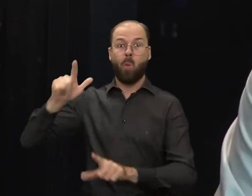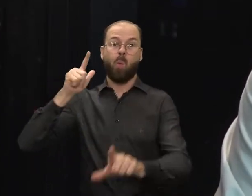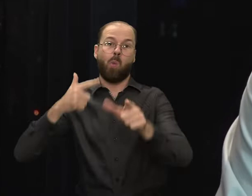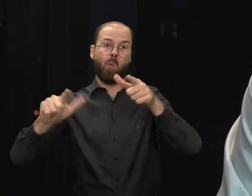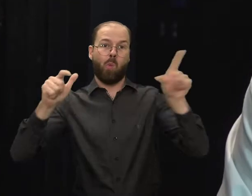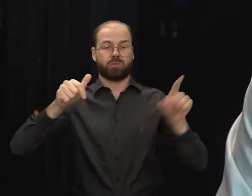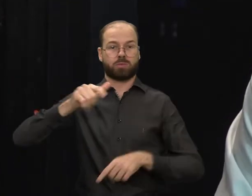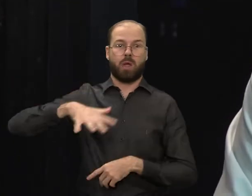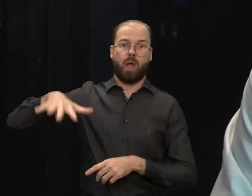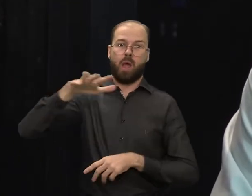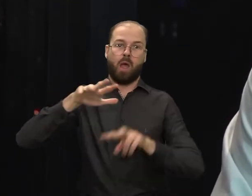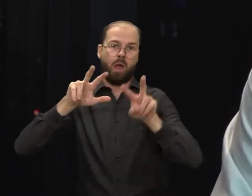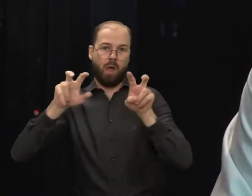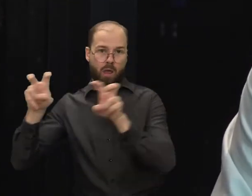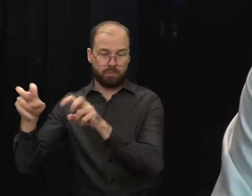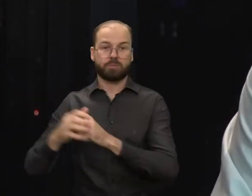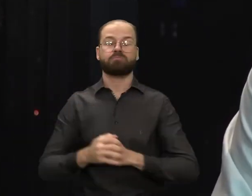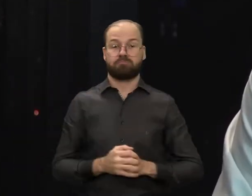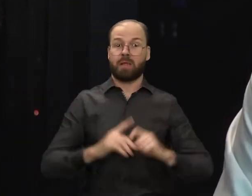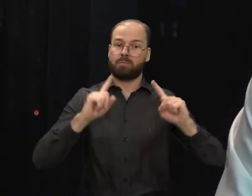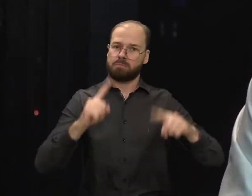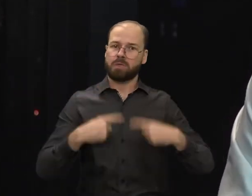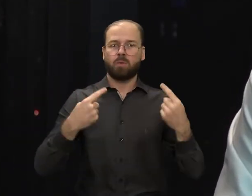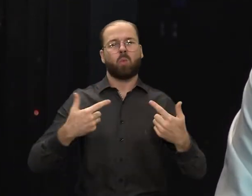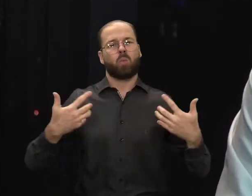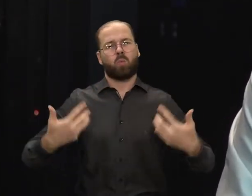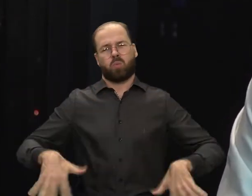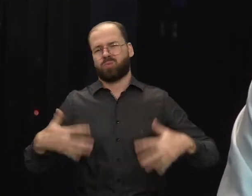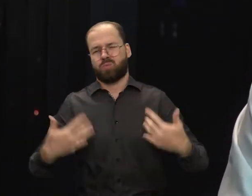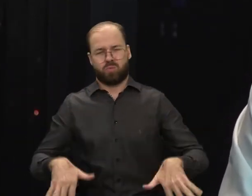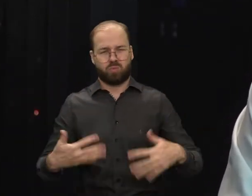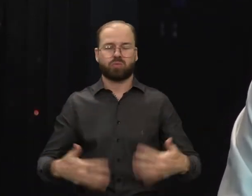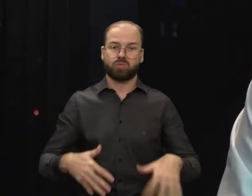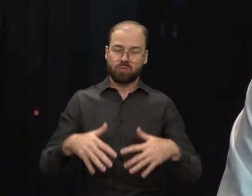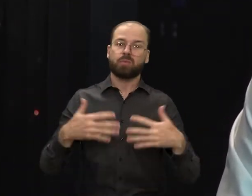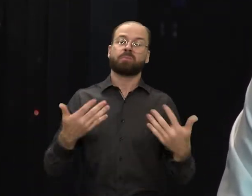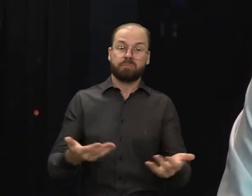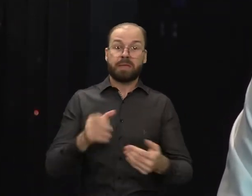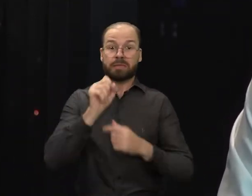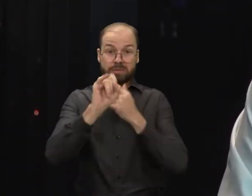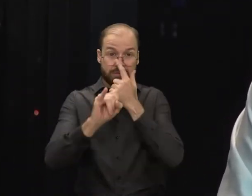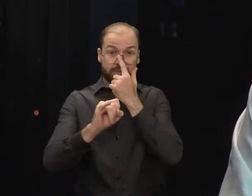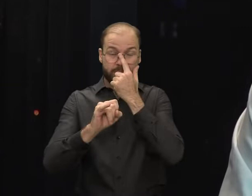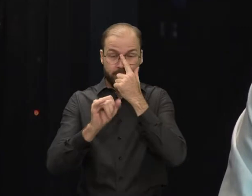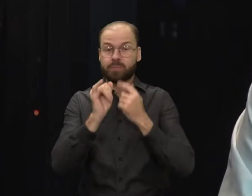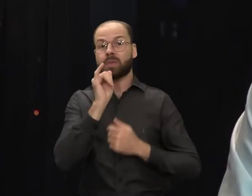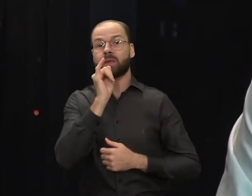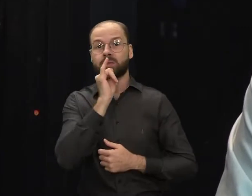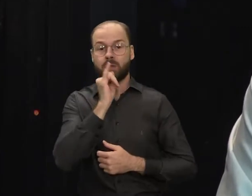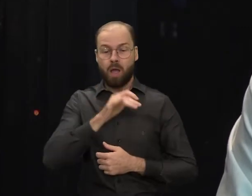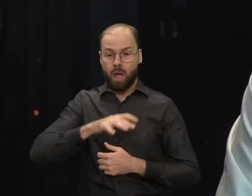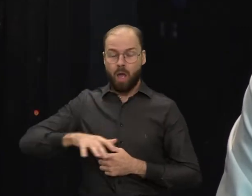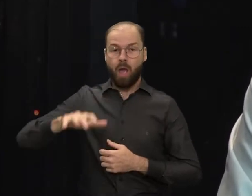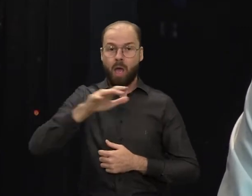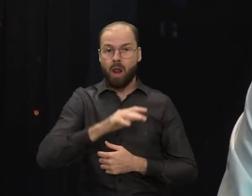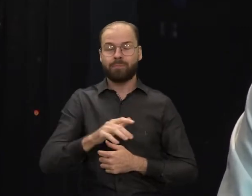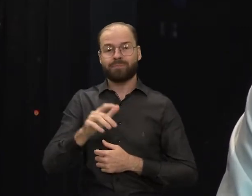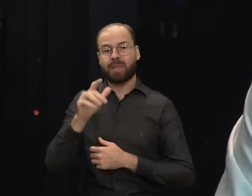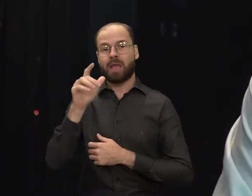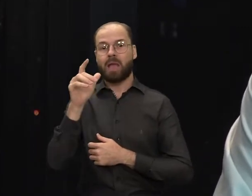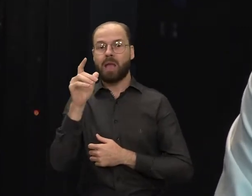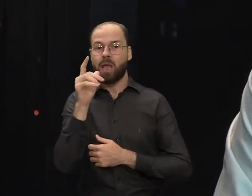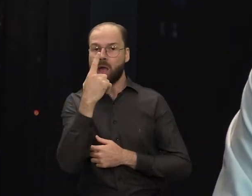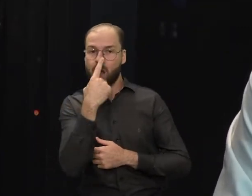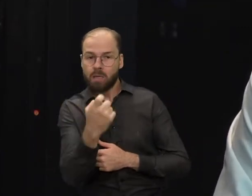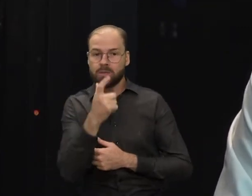outras áreas, né? E os desafios são muitos, né? Se a gente for, por exemplo, para a área de saneamento,